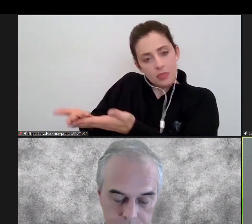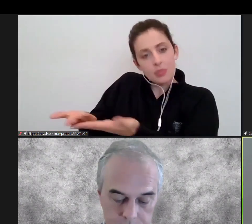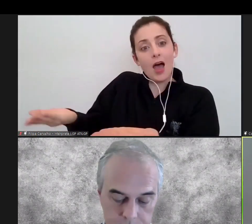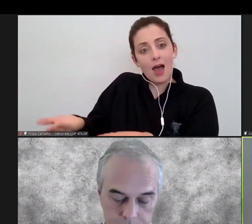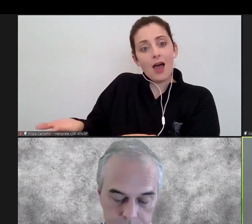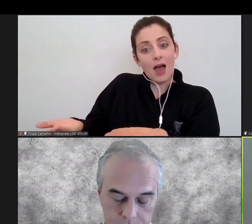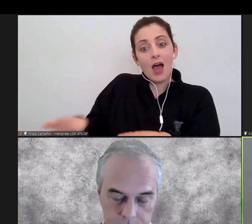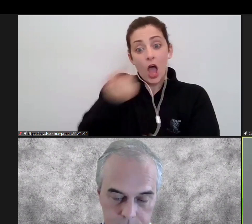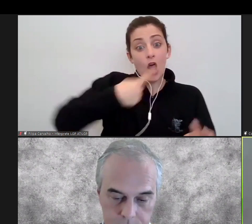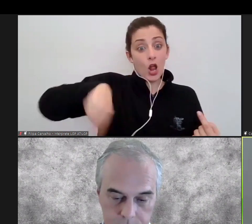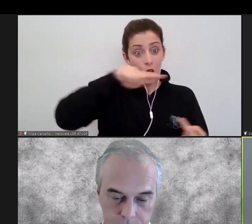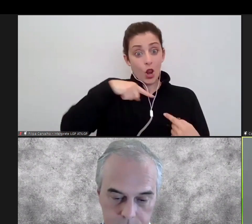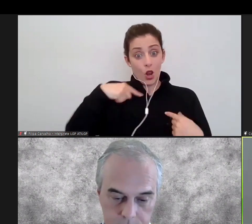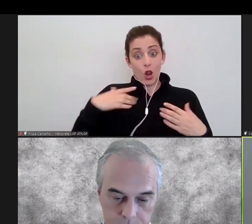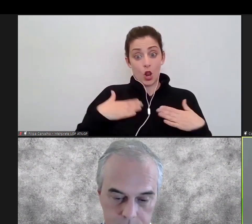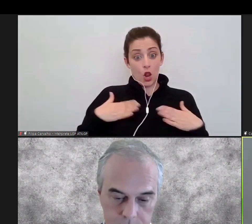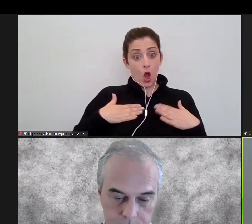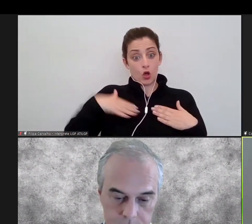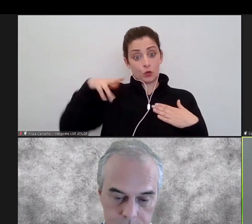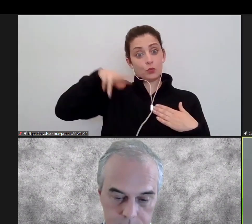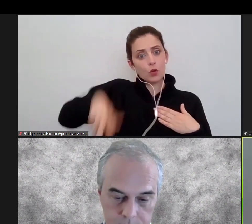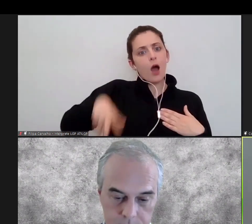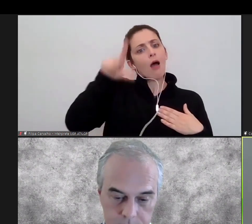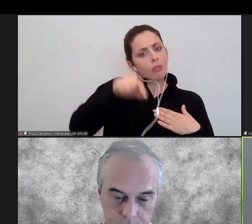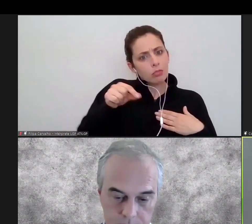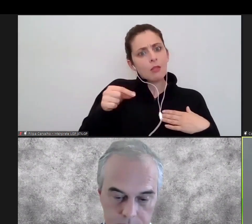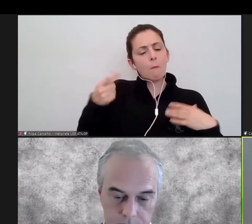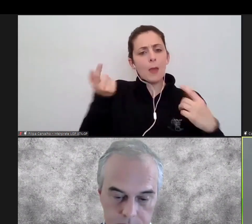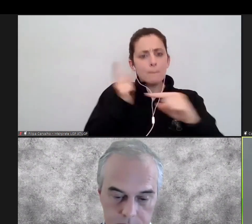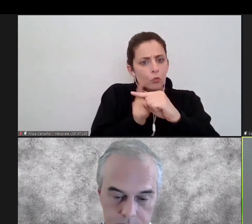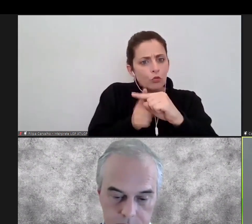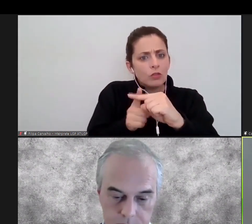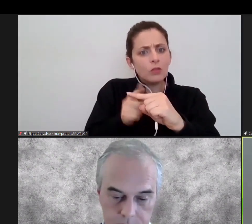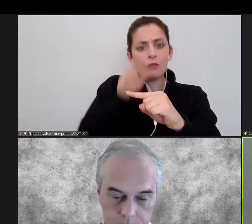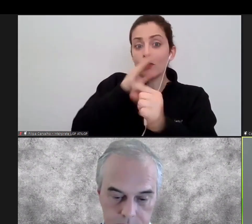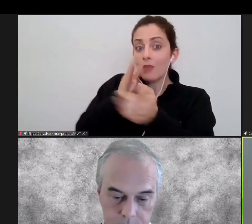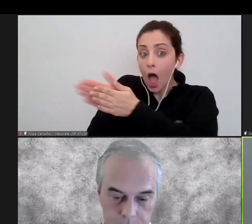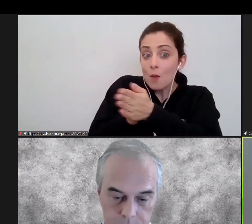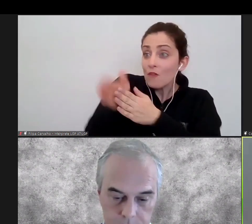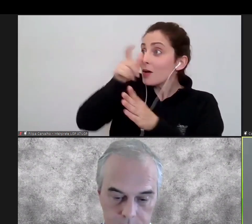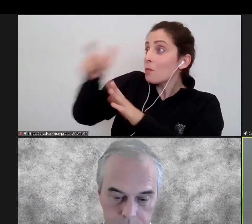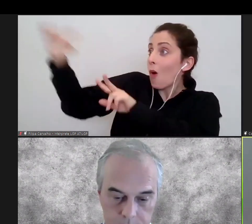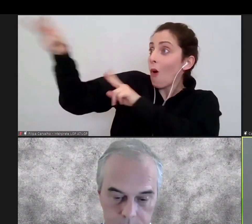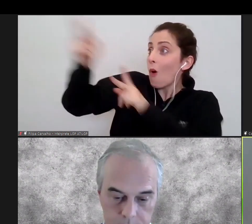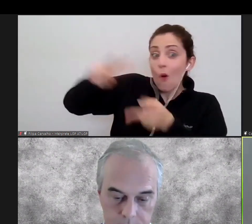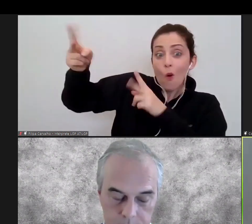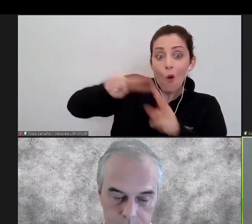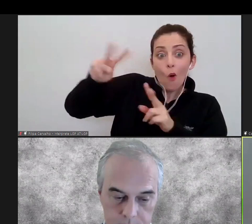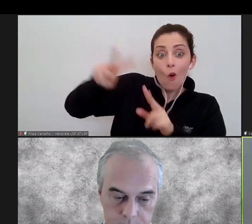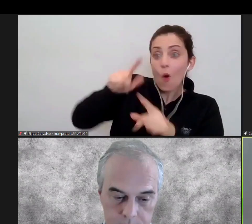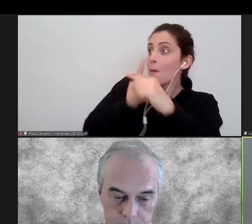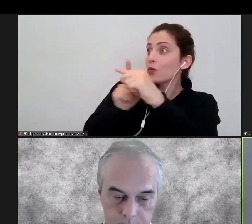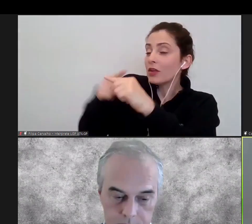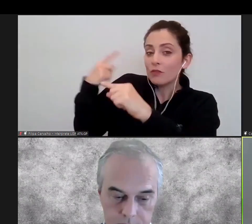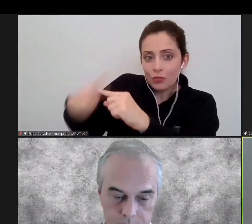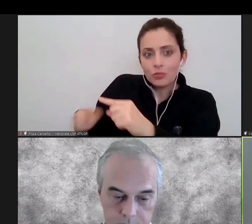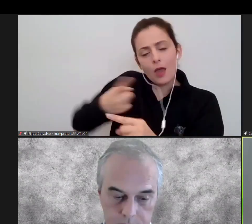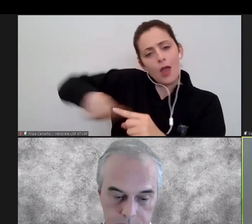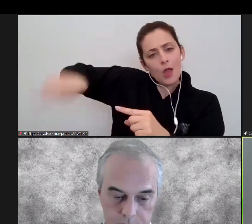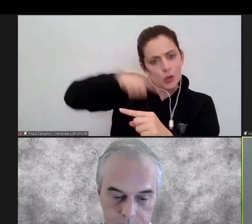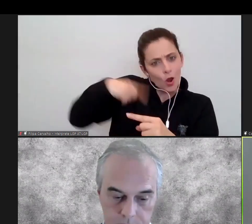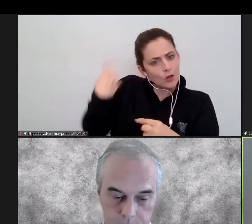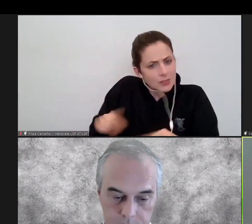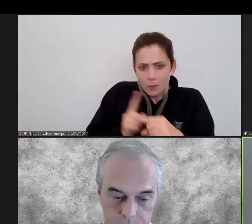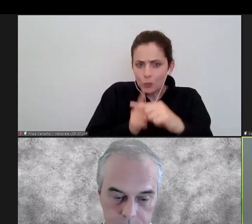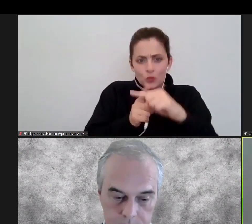nós esquecemos que o nosso país só tem a ganhar com o contributo e com aquilo que estas pessoas vão trazer para